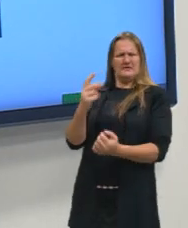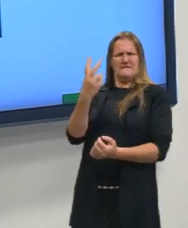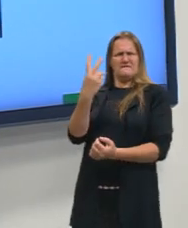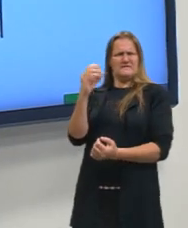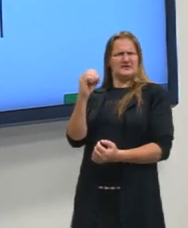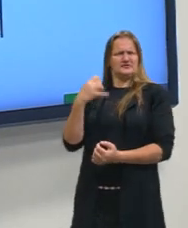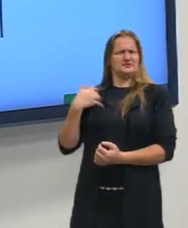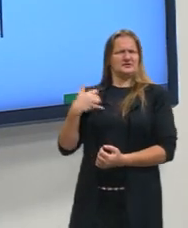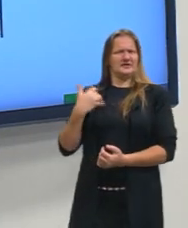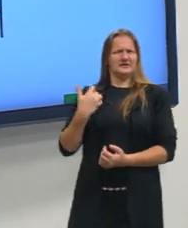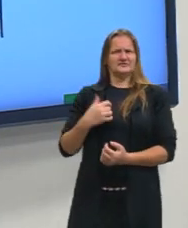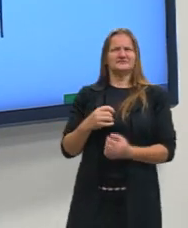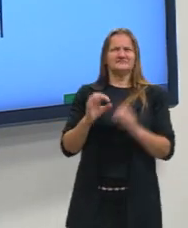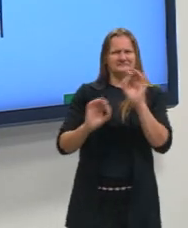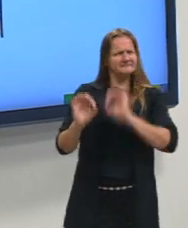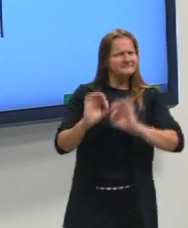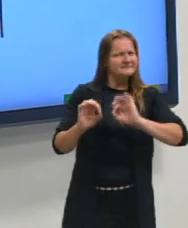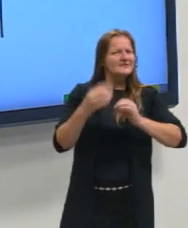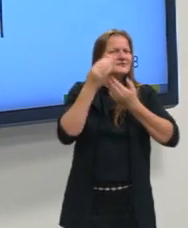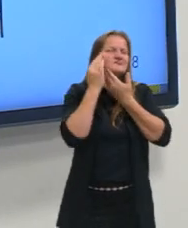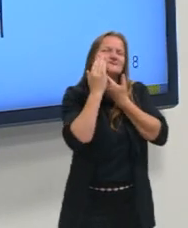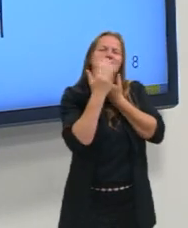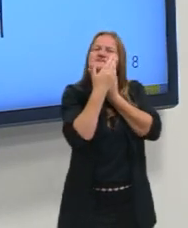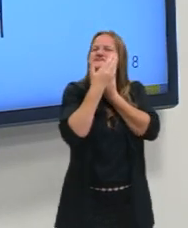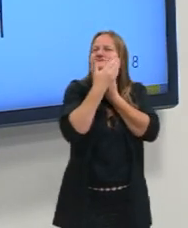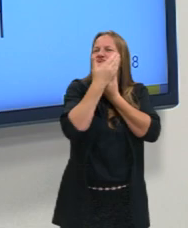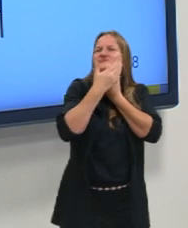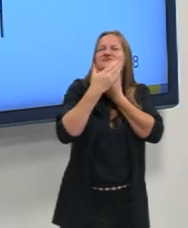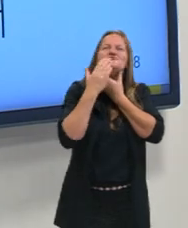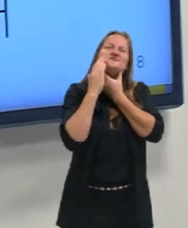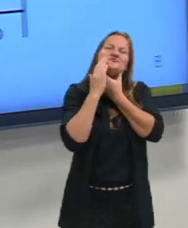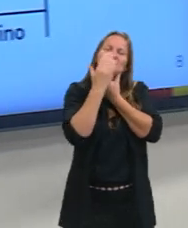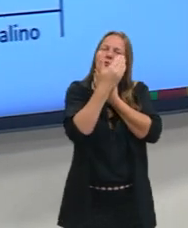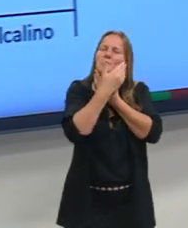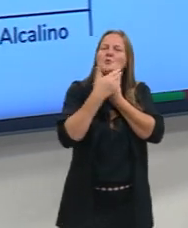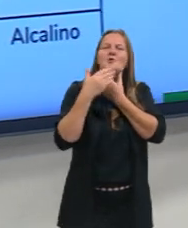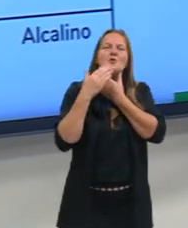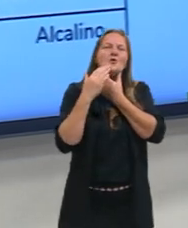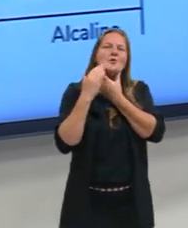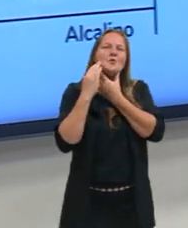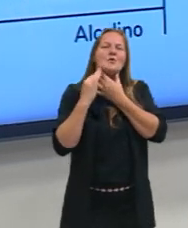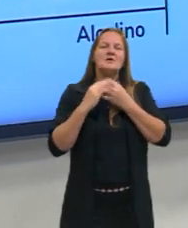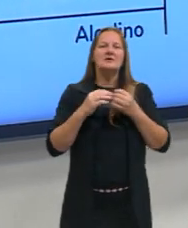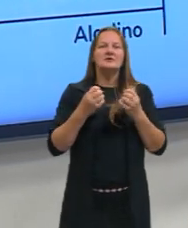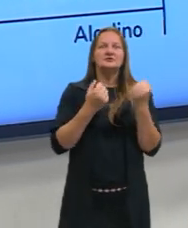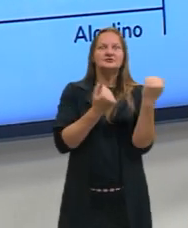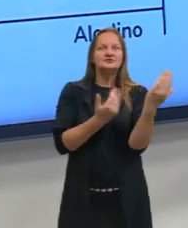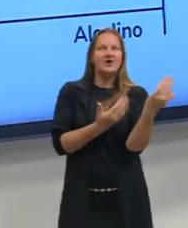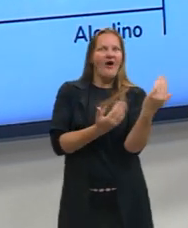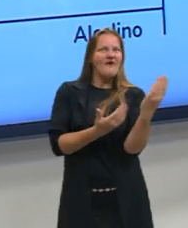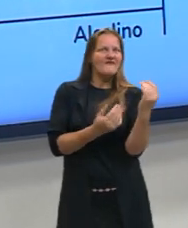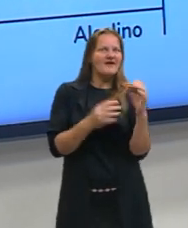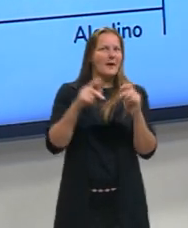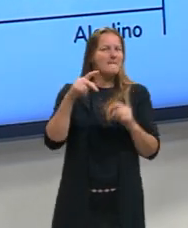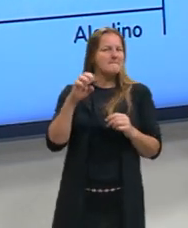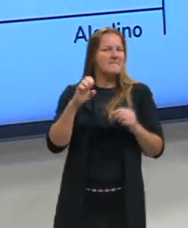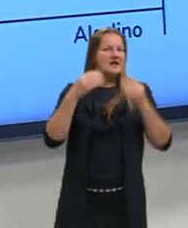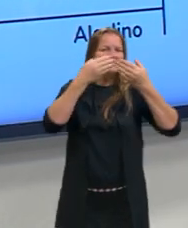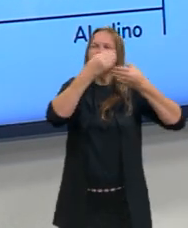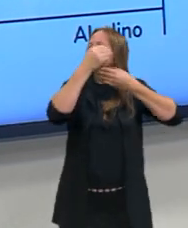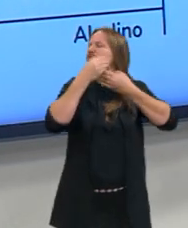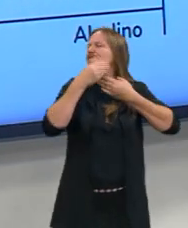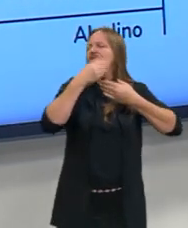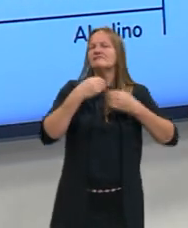utilizam alguns produtos para a gente tem um rejuvenescimento da da nossa pele né para gente se manter jovem a gente precisa